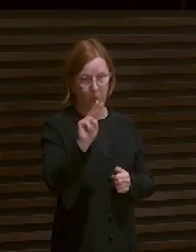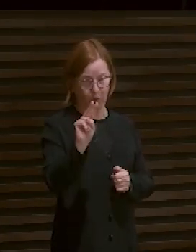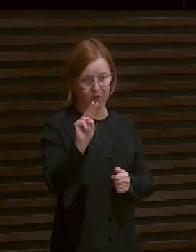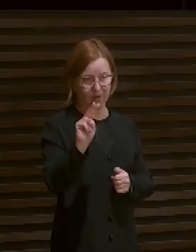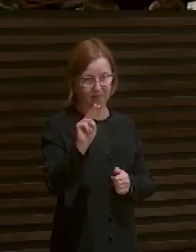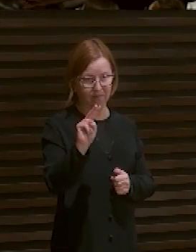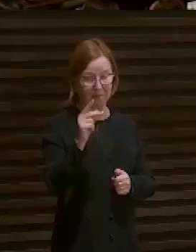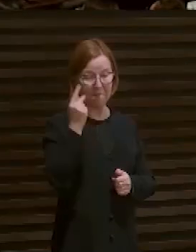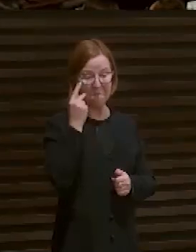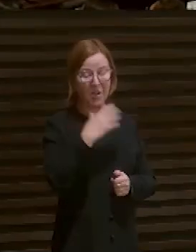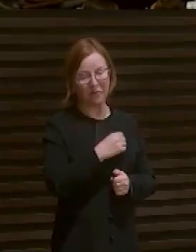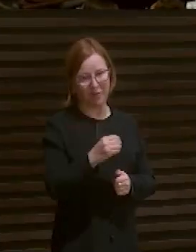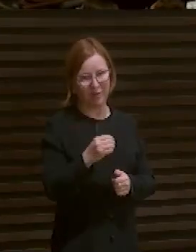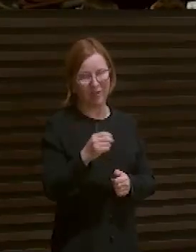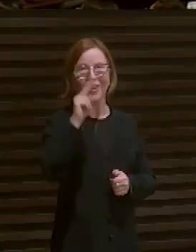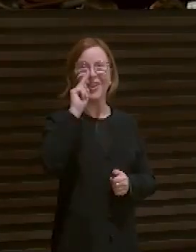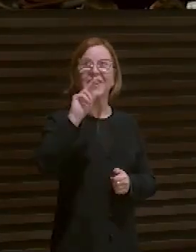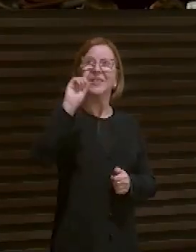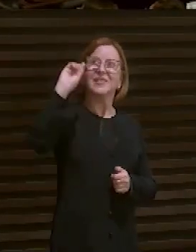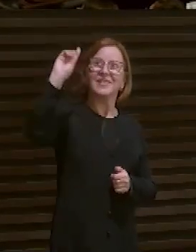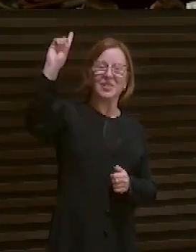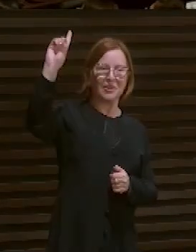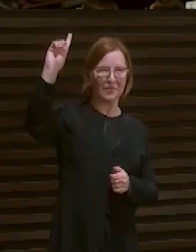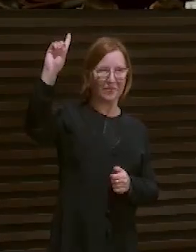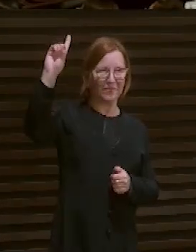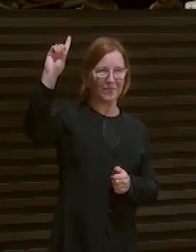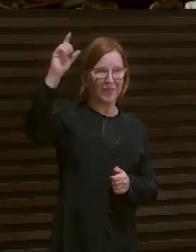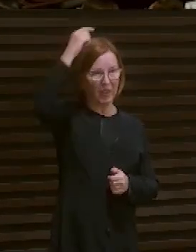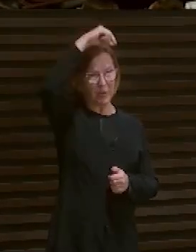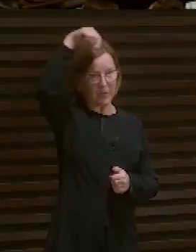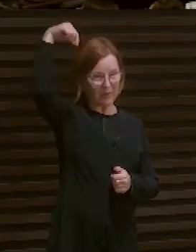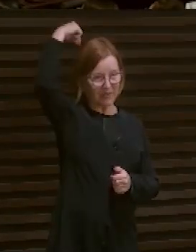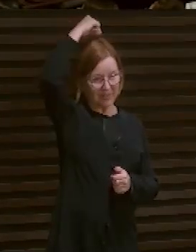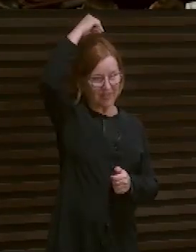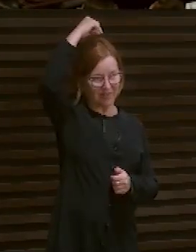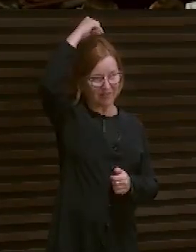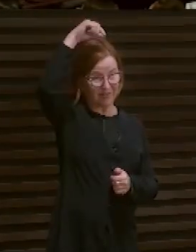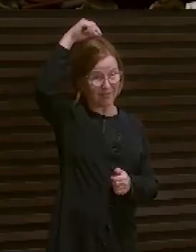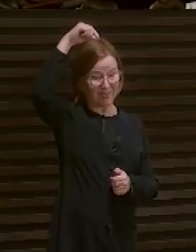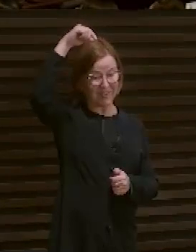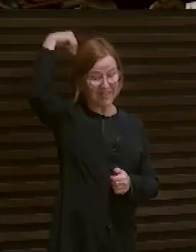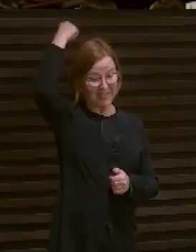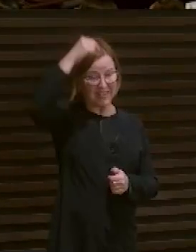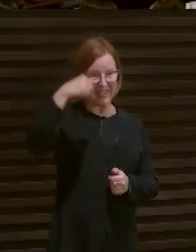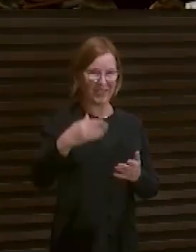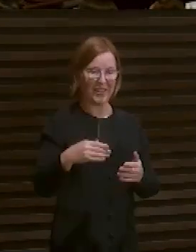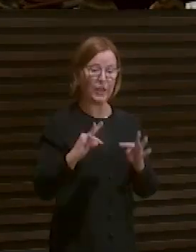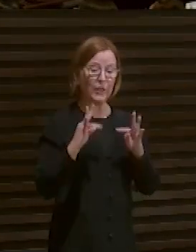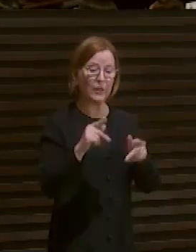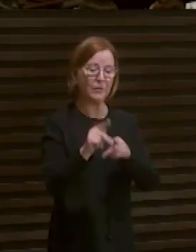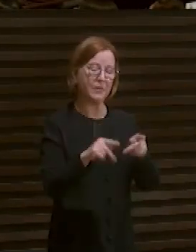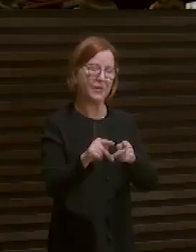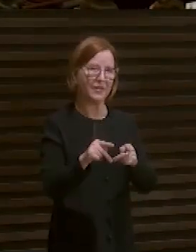aquele que é o santo e o santificador de todos aqueles